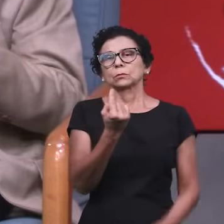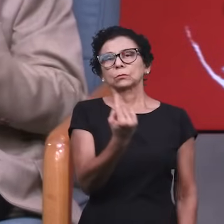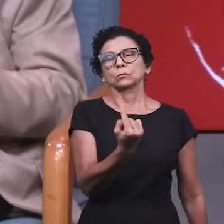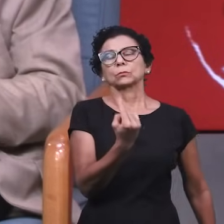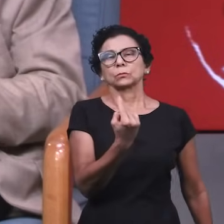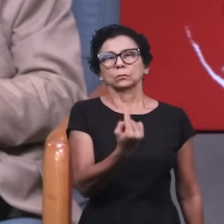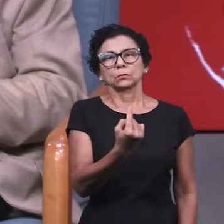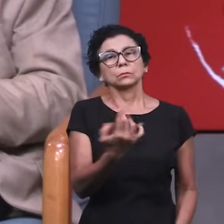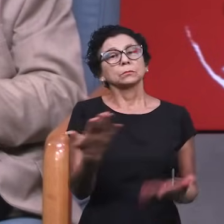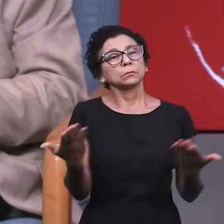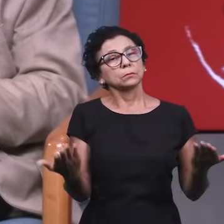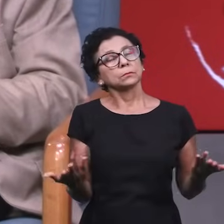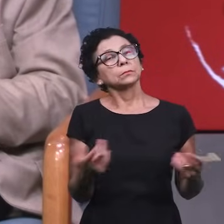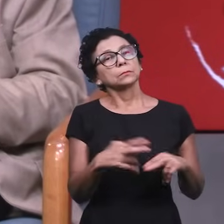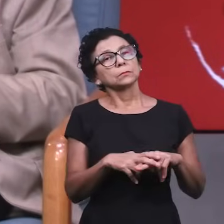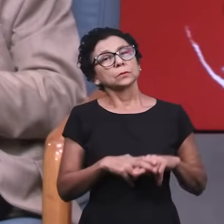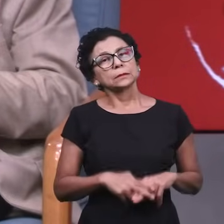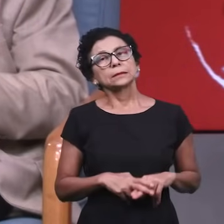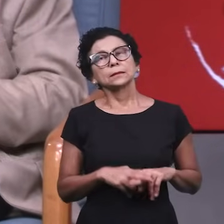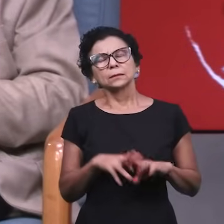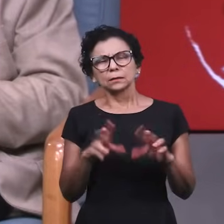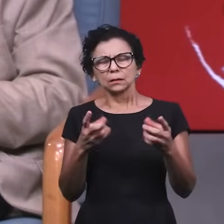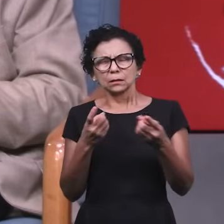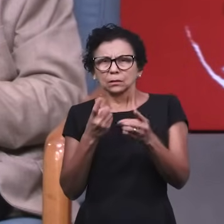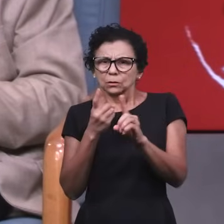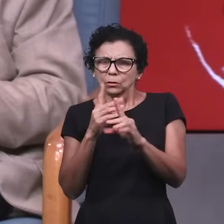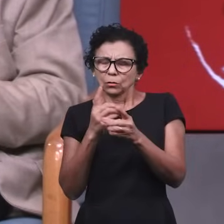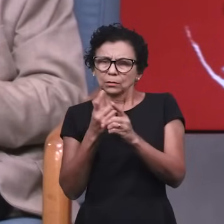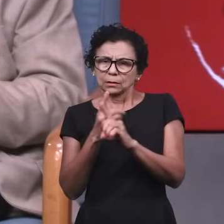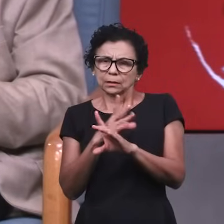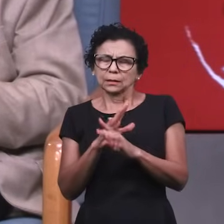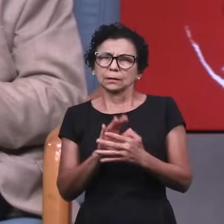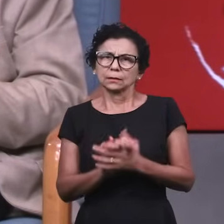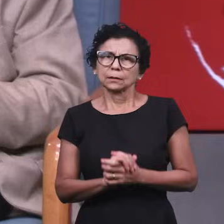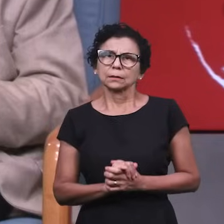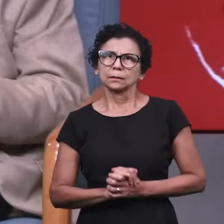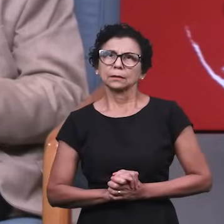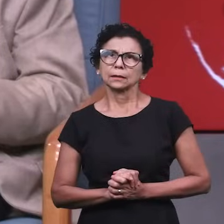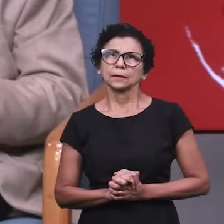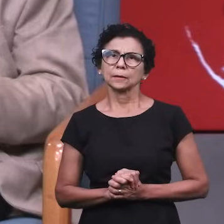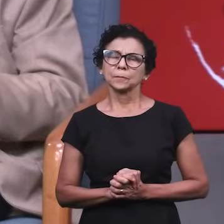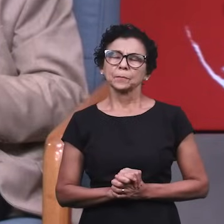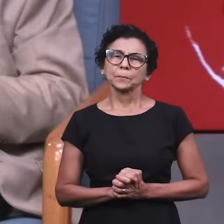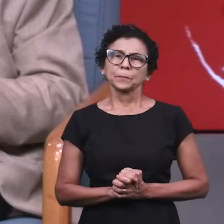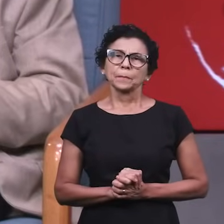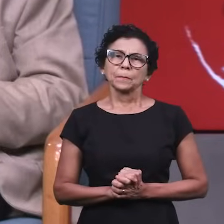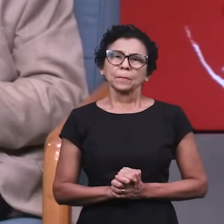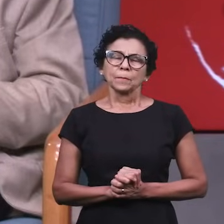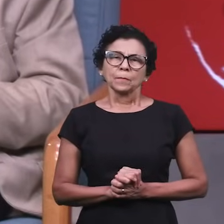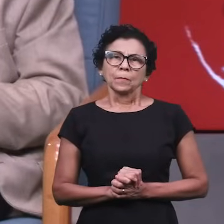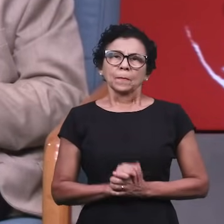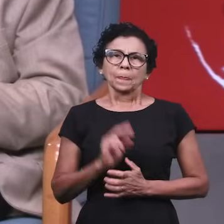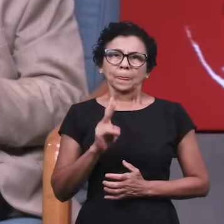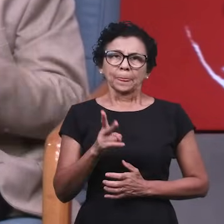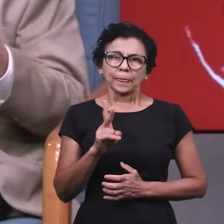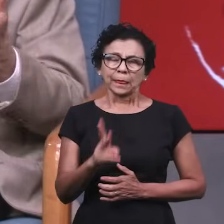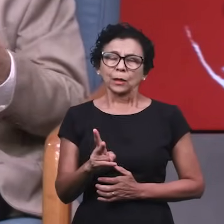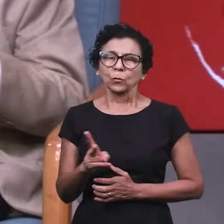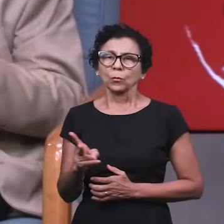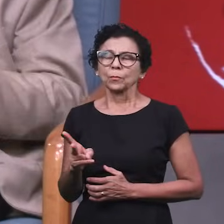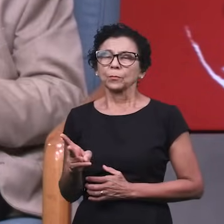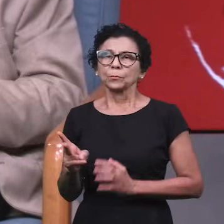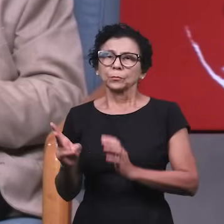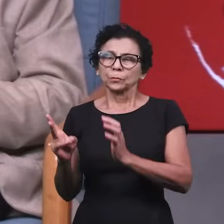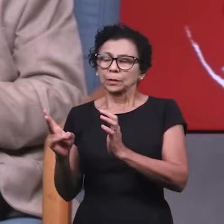E por isso que a doutrina foi preservada por causa dessa unidade.